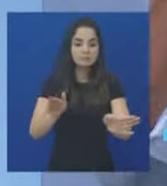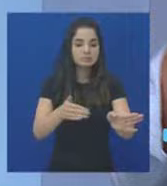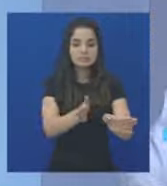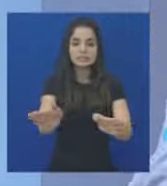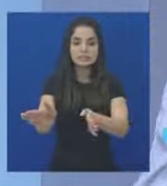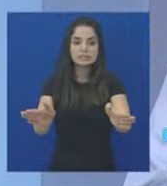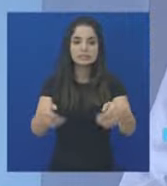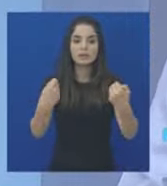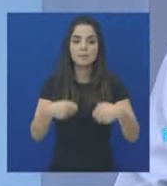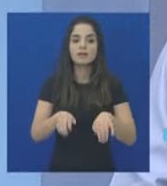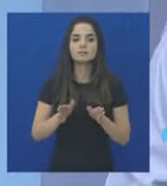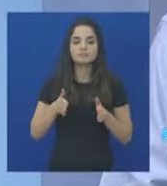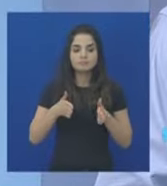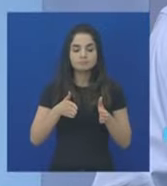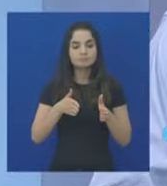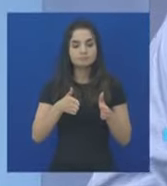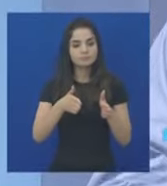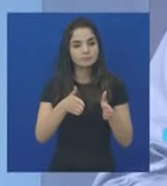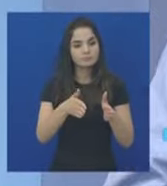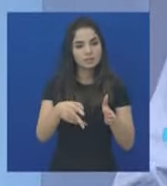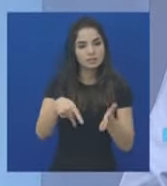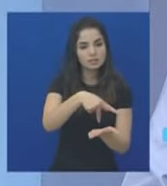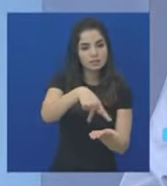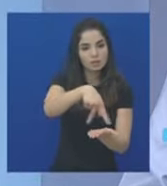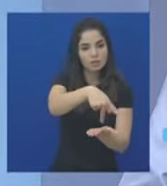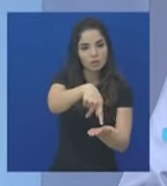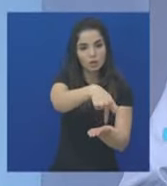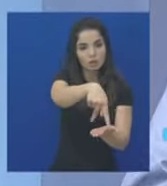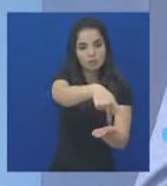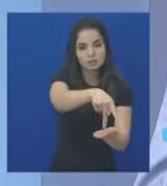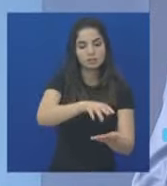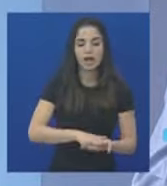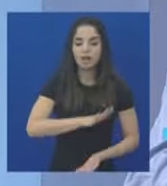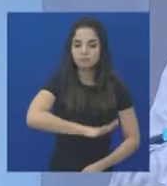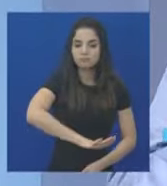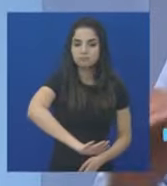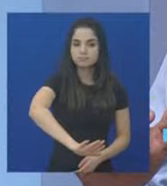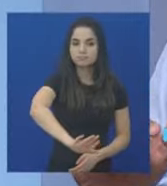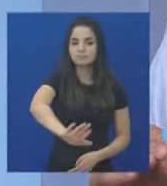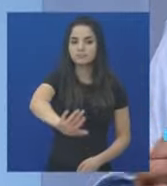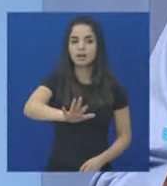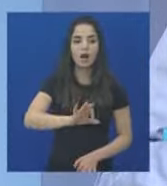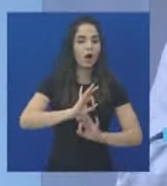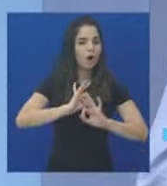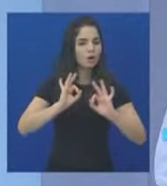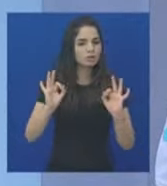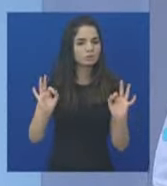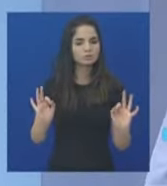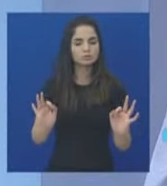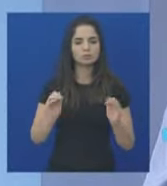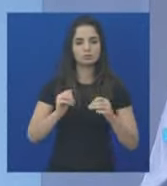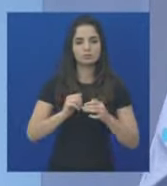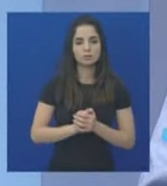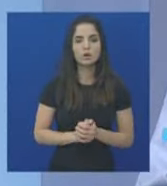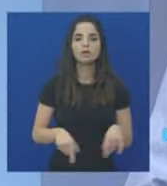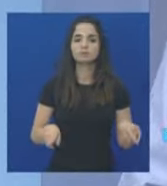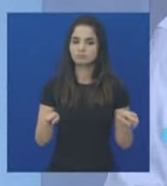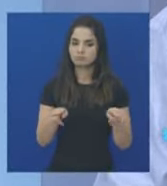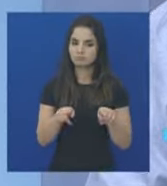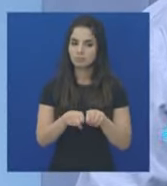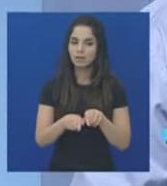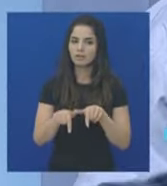de convergência das ciclovias. Estamos em uma cidade plana, temos tudo para ter as nossas ciclovias. Tanto para o trabalhador que